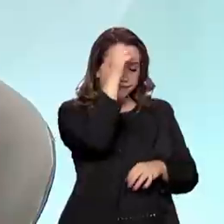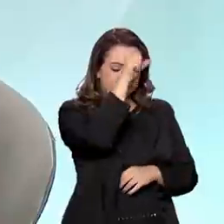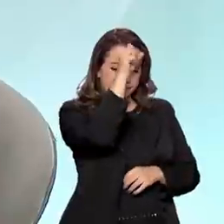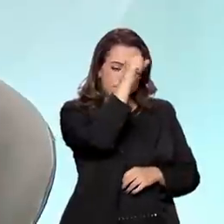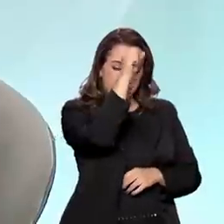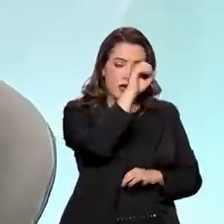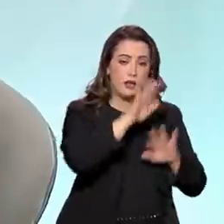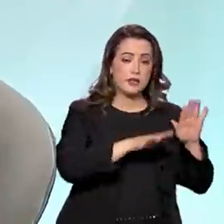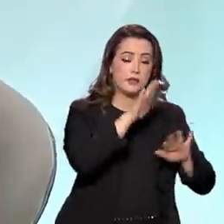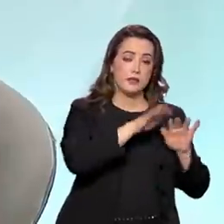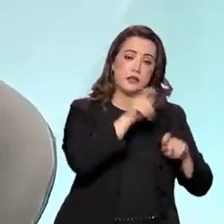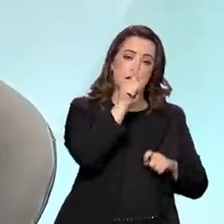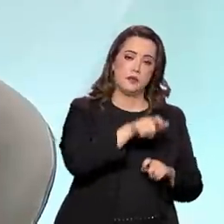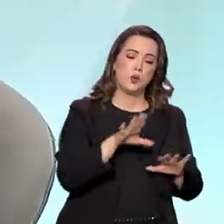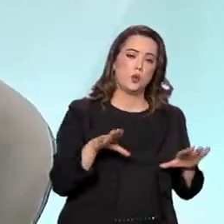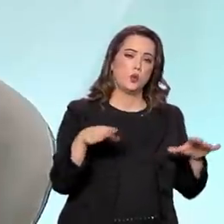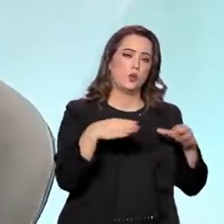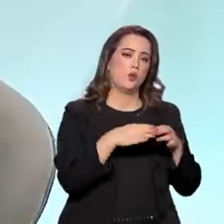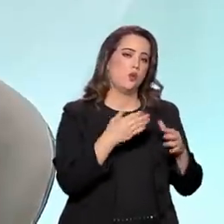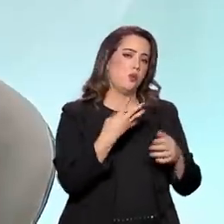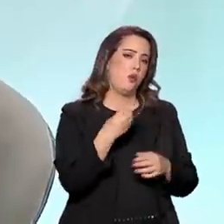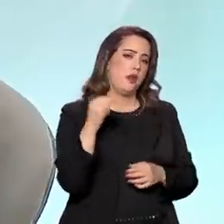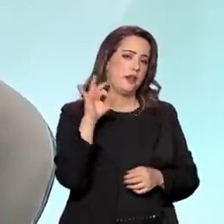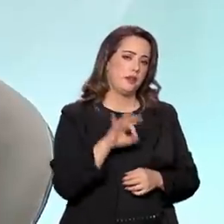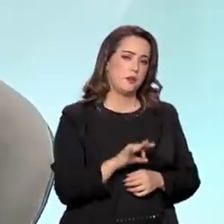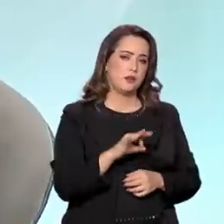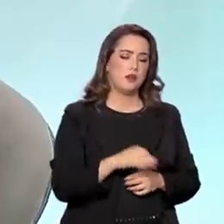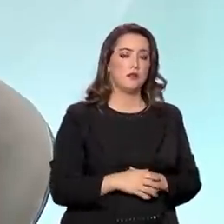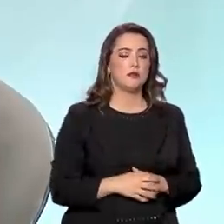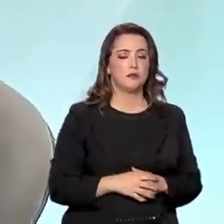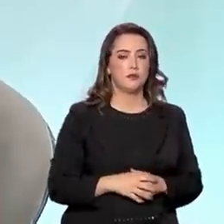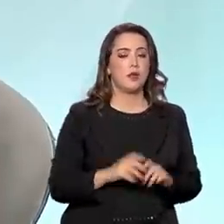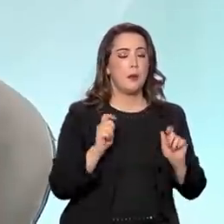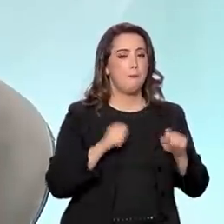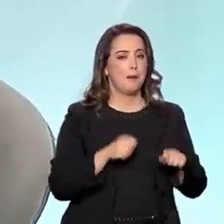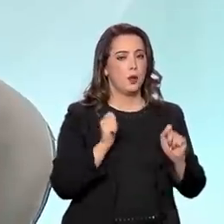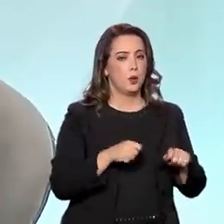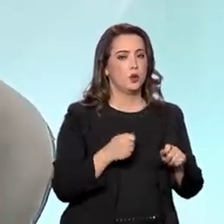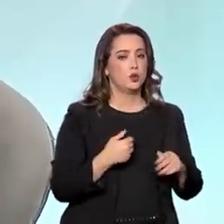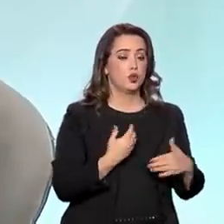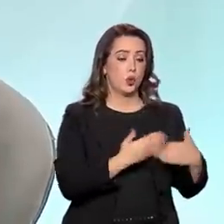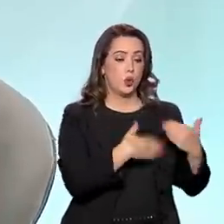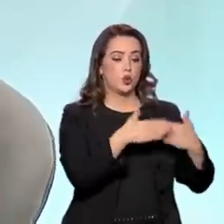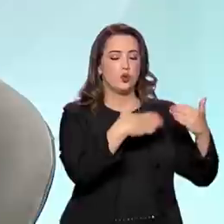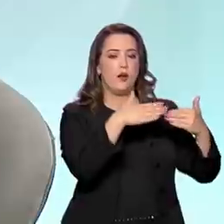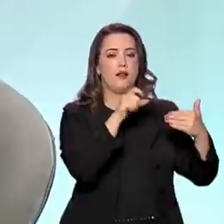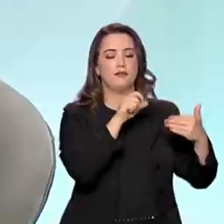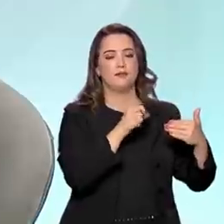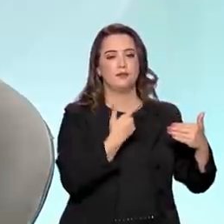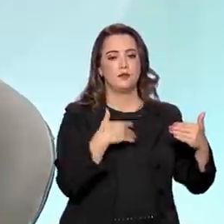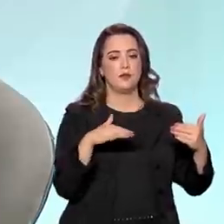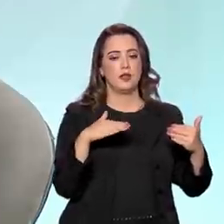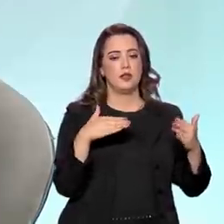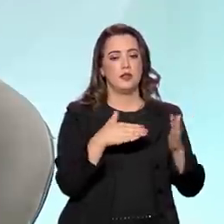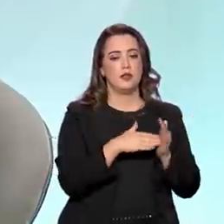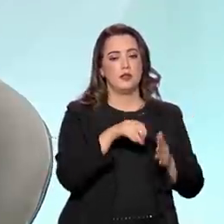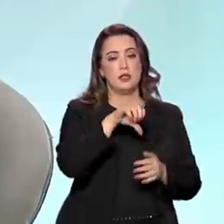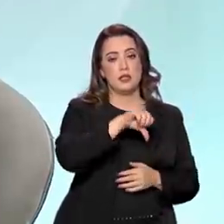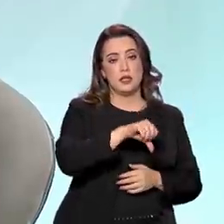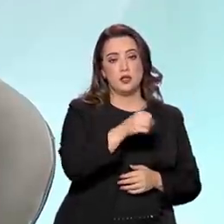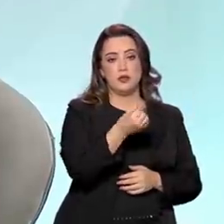alguns né uma parcela aí de quarenta por cento podem permanecer né até